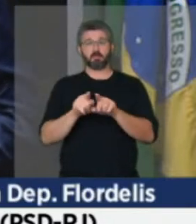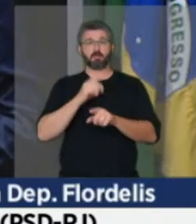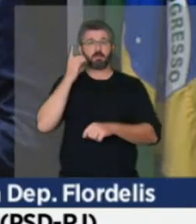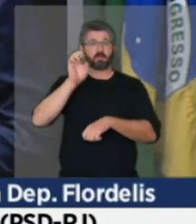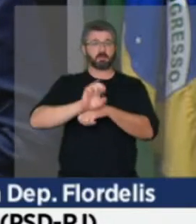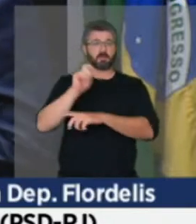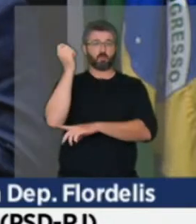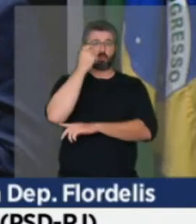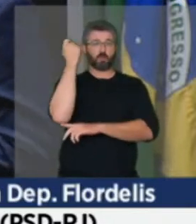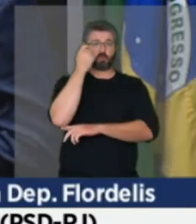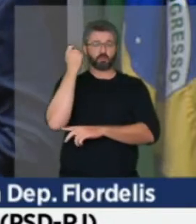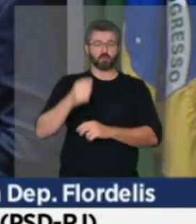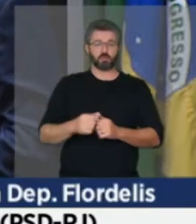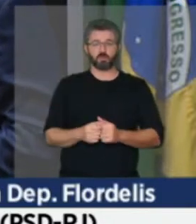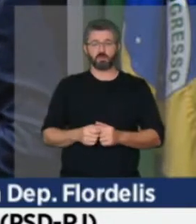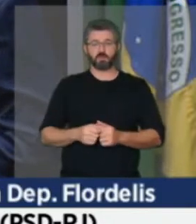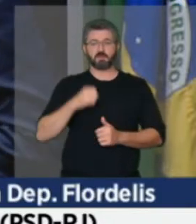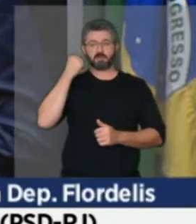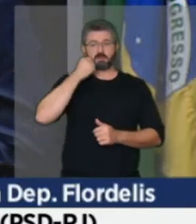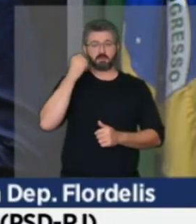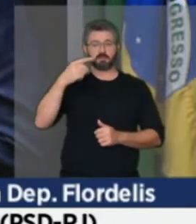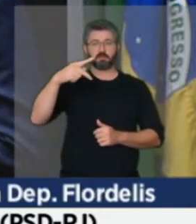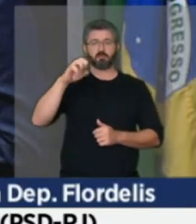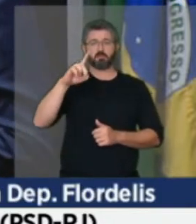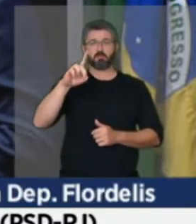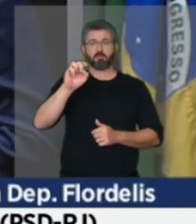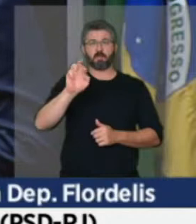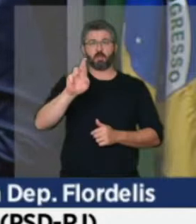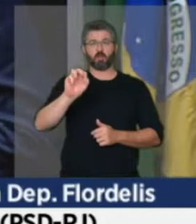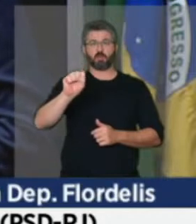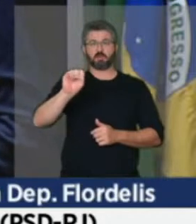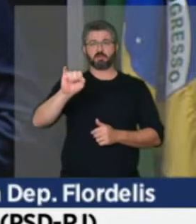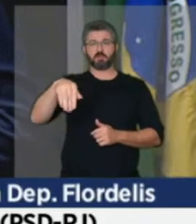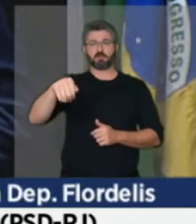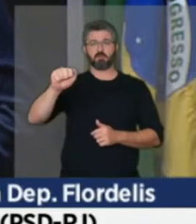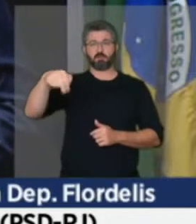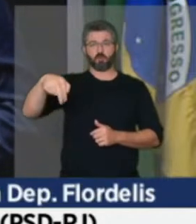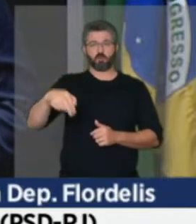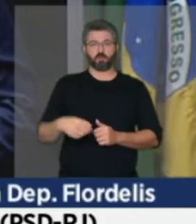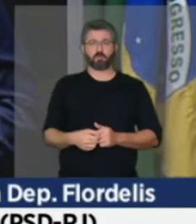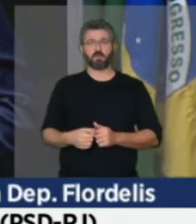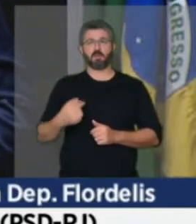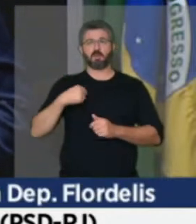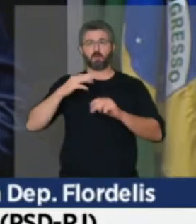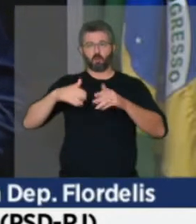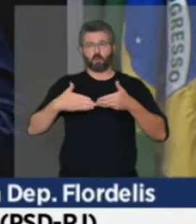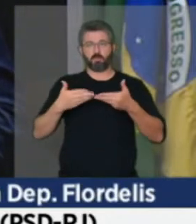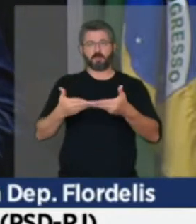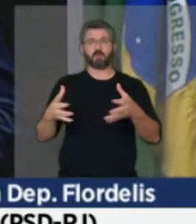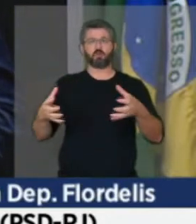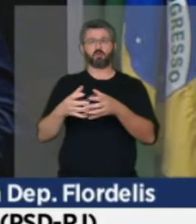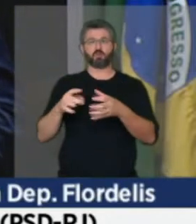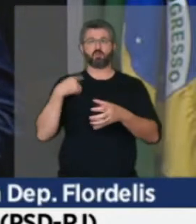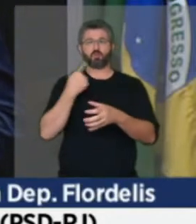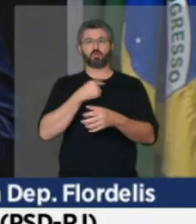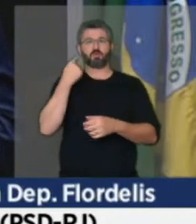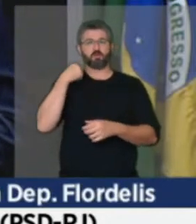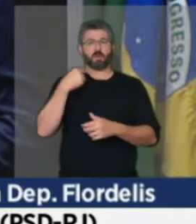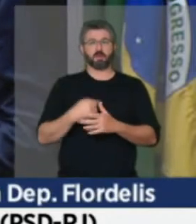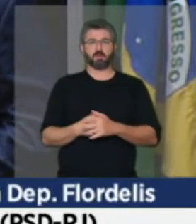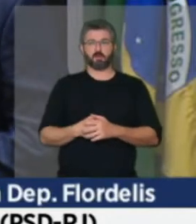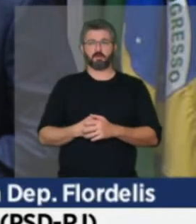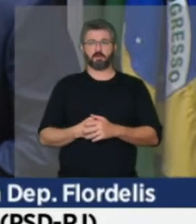Rio Grande do Sul, senador Pedro Simão, na pessoa de quem eu homenageio a minha classe.